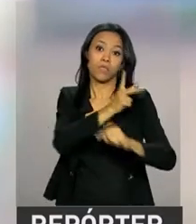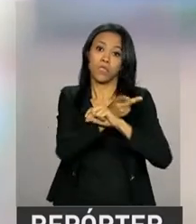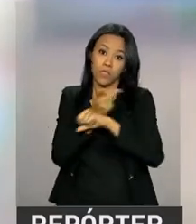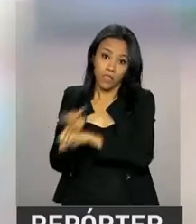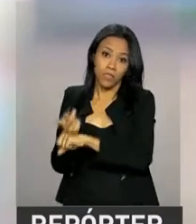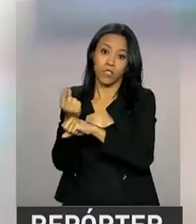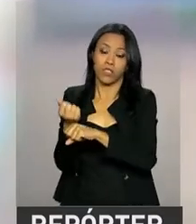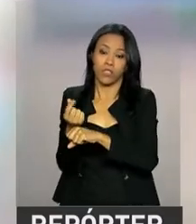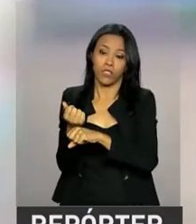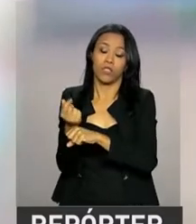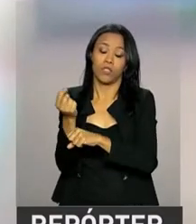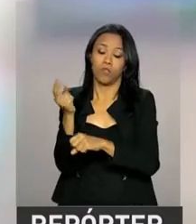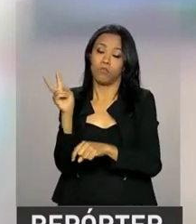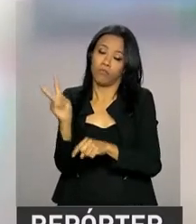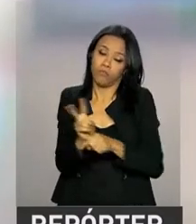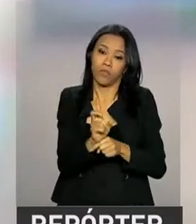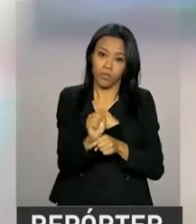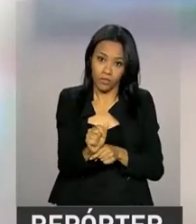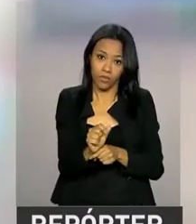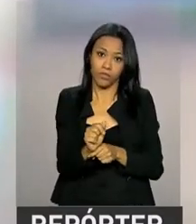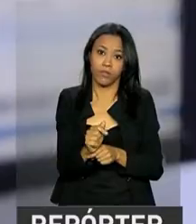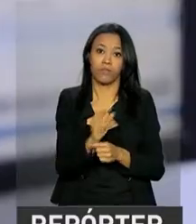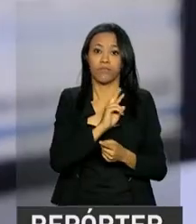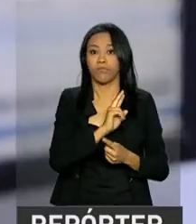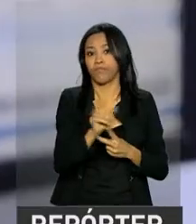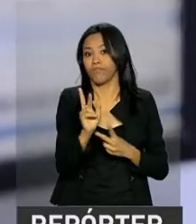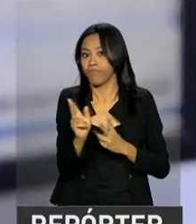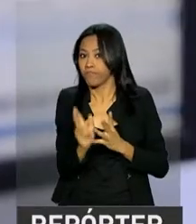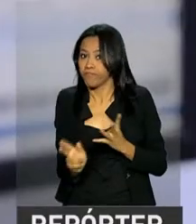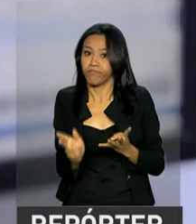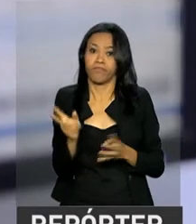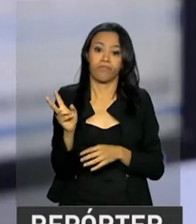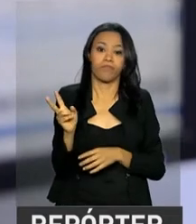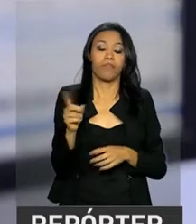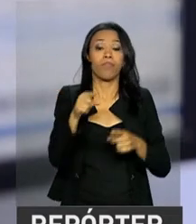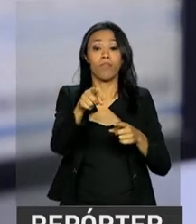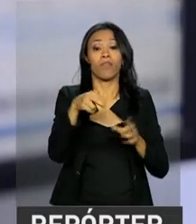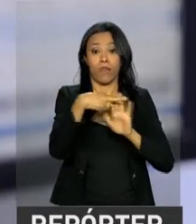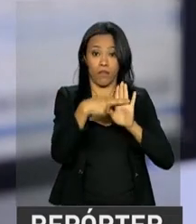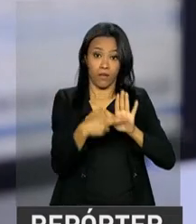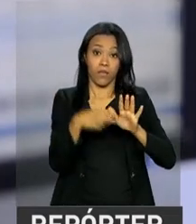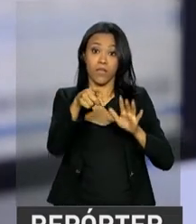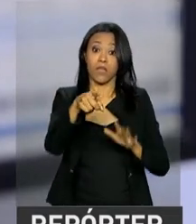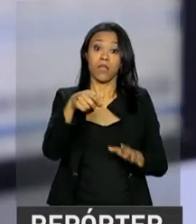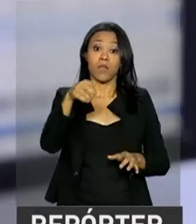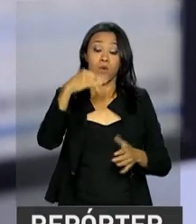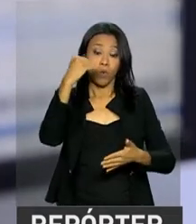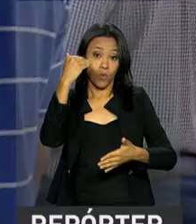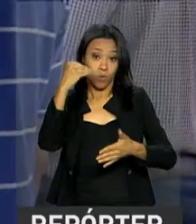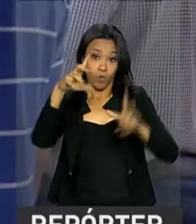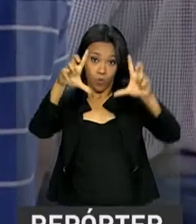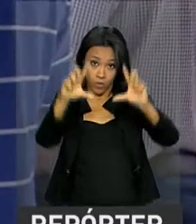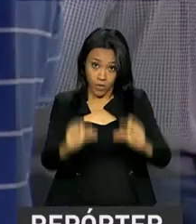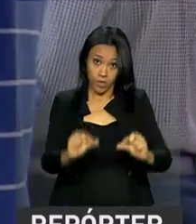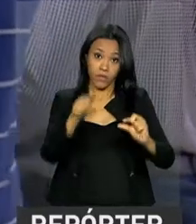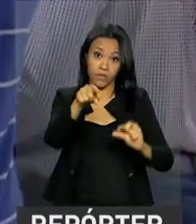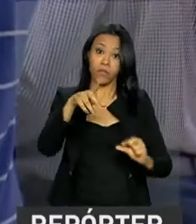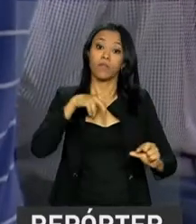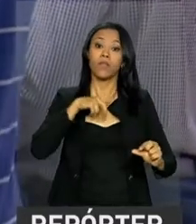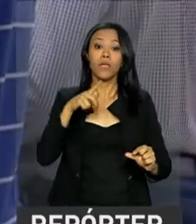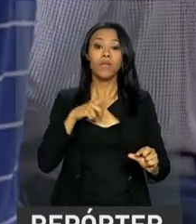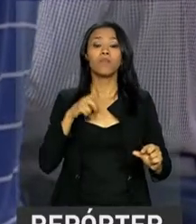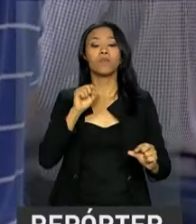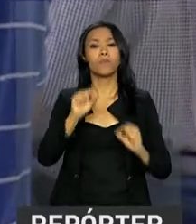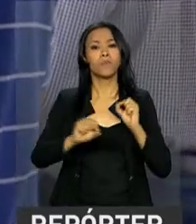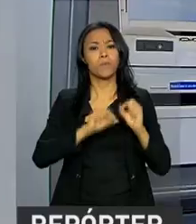né, nas diferentes instituições de crédito. O corte de 0,75 ponto percentual já teve reflexos